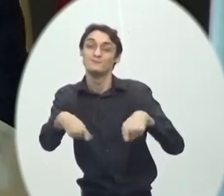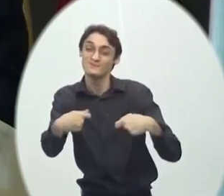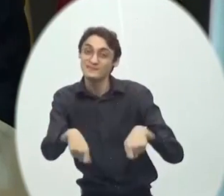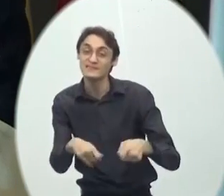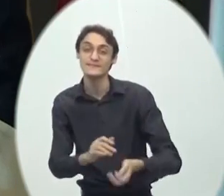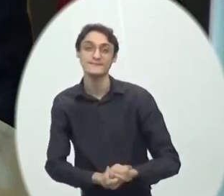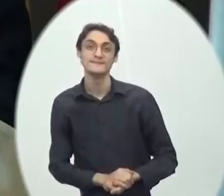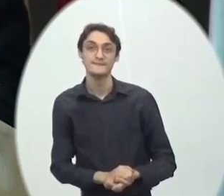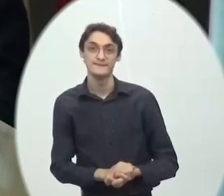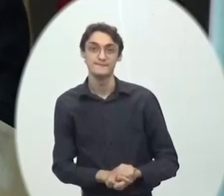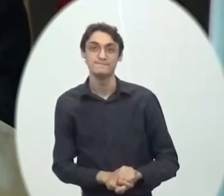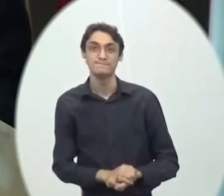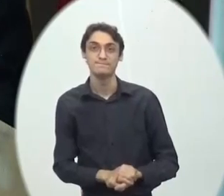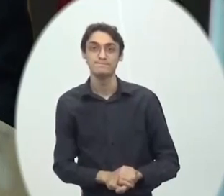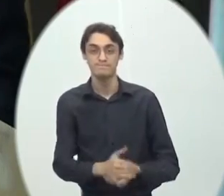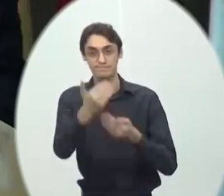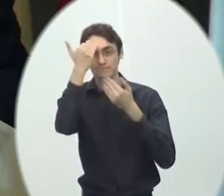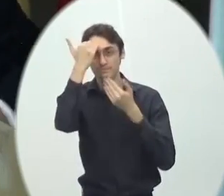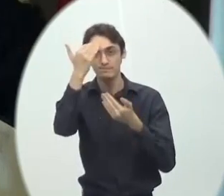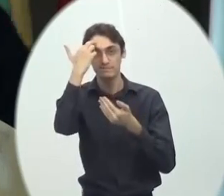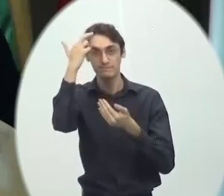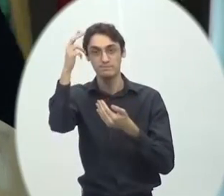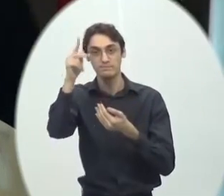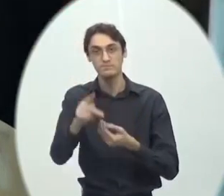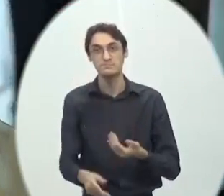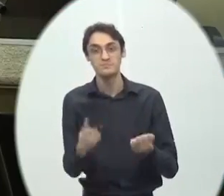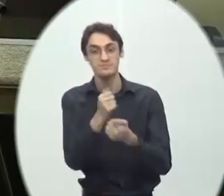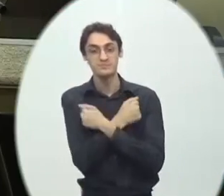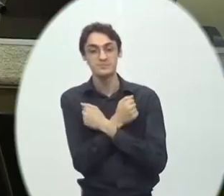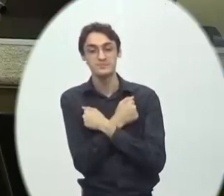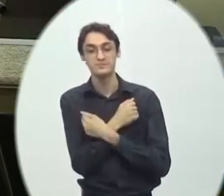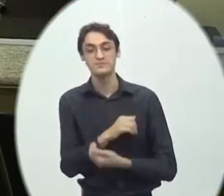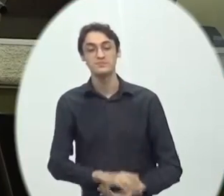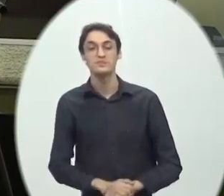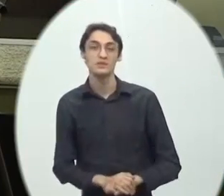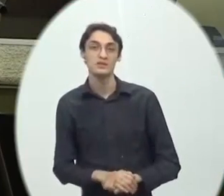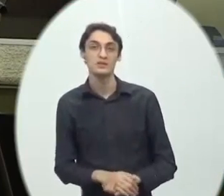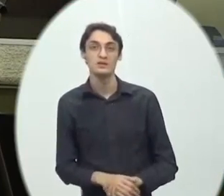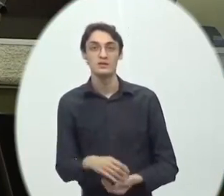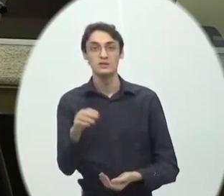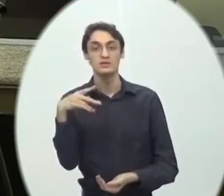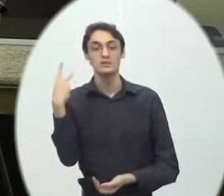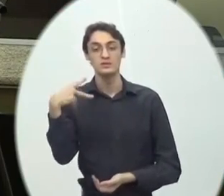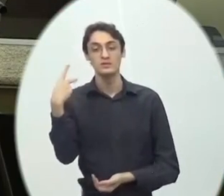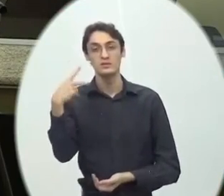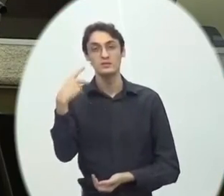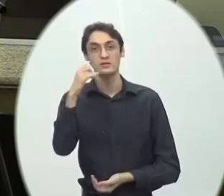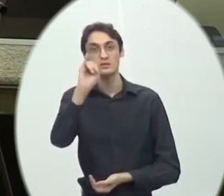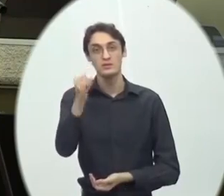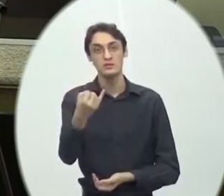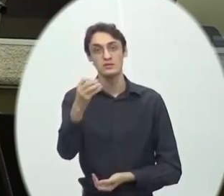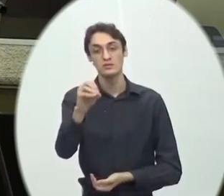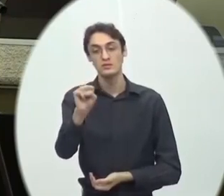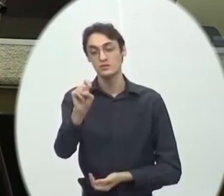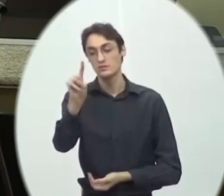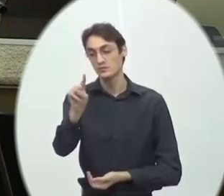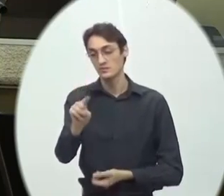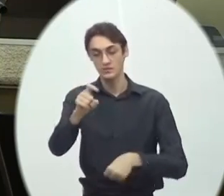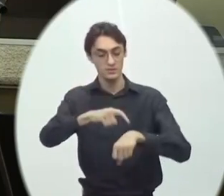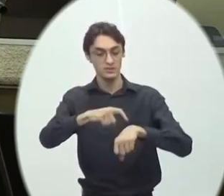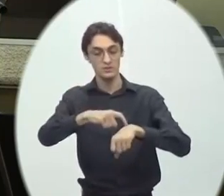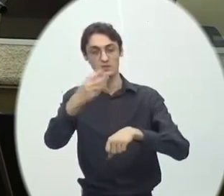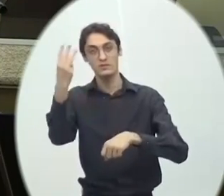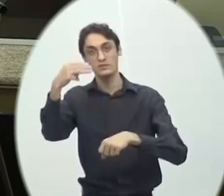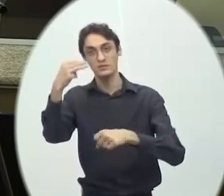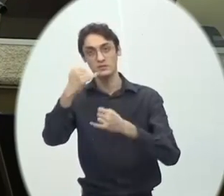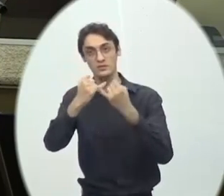e fazer a coisa correta. Muito obrigado, senhor presidente. Até mais. Um abraço. Com a palavra, vereador José Paulo Ferrarese. Vossa Excelência põe